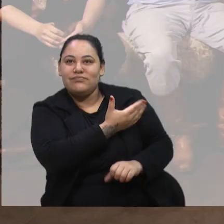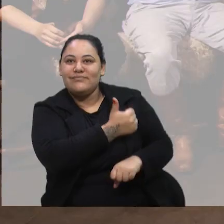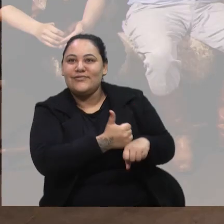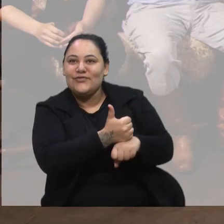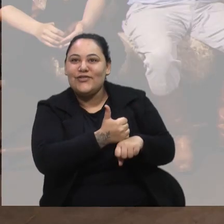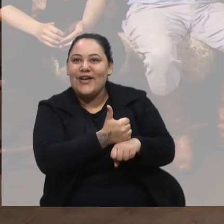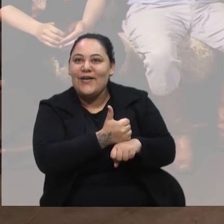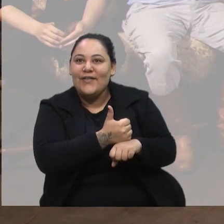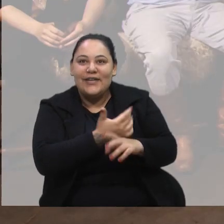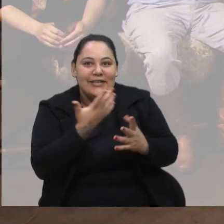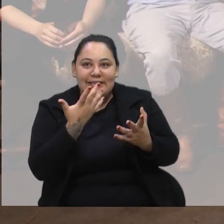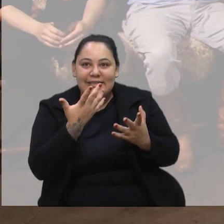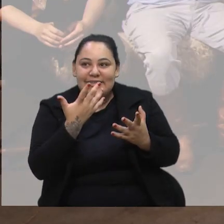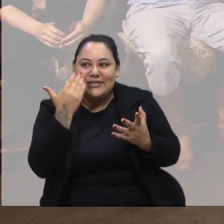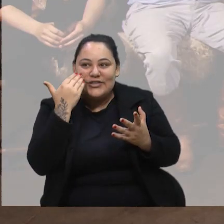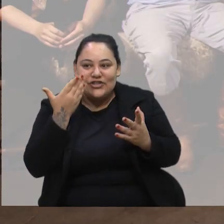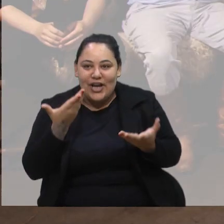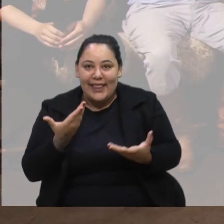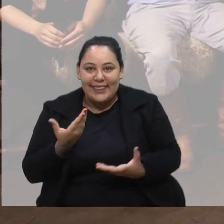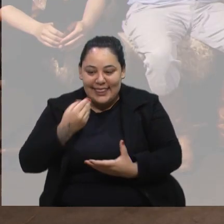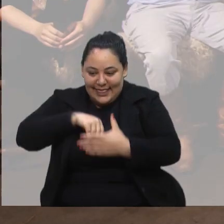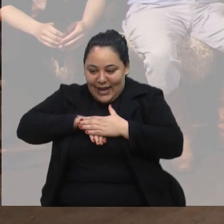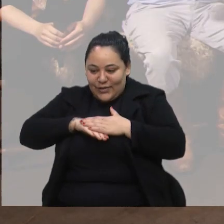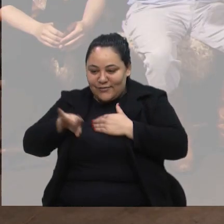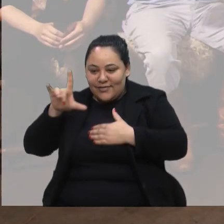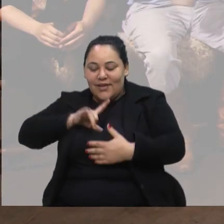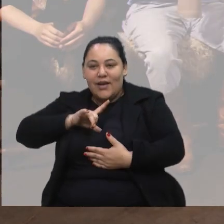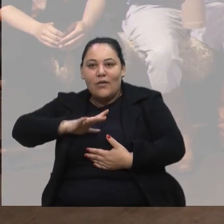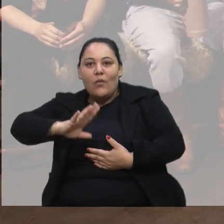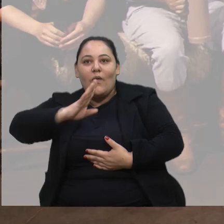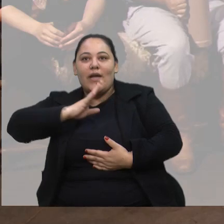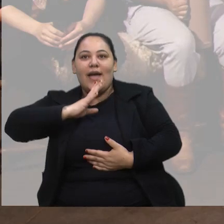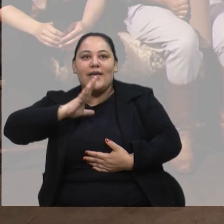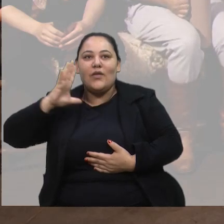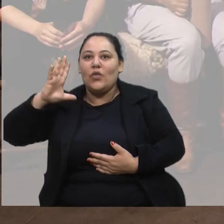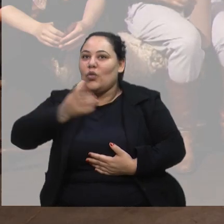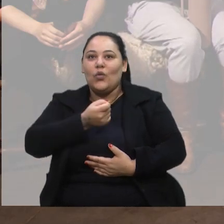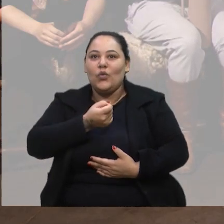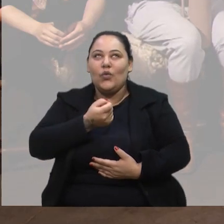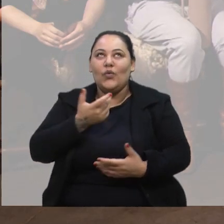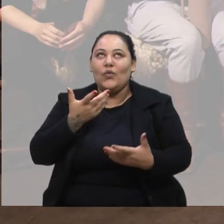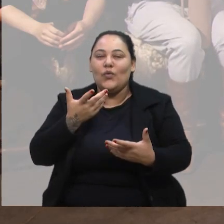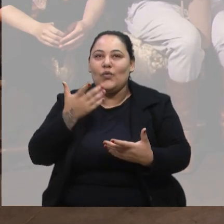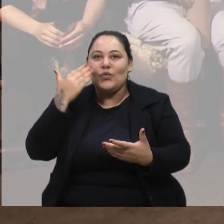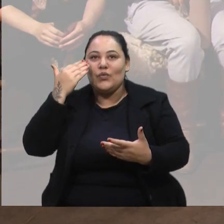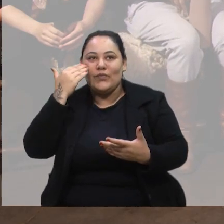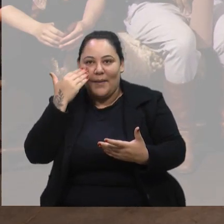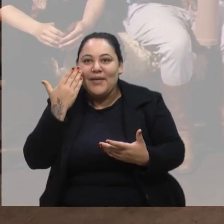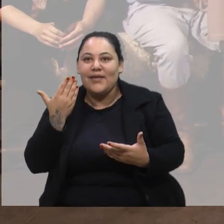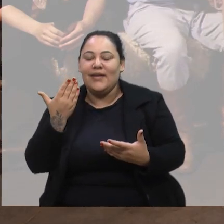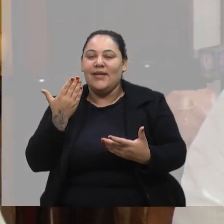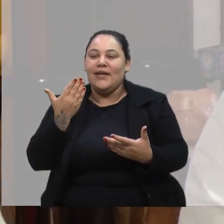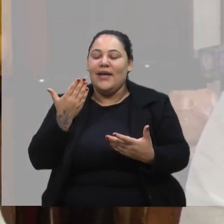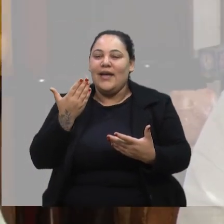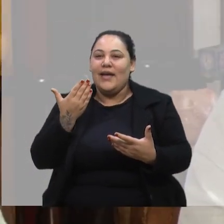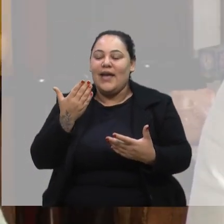no interior dela ela já tem todo o conhecimento que ela precisa e ela precisa simplesmente que alguém direcione ela para onde ela tem que ir, para que ela faça o que ela nasceu